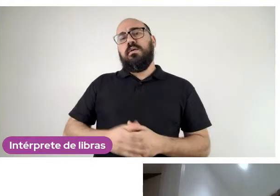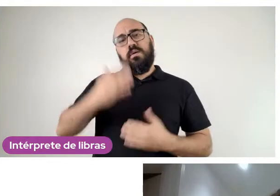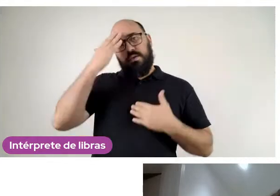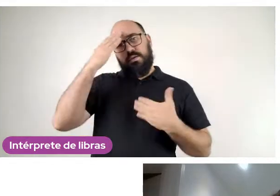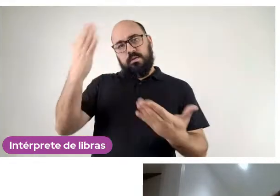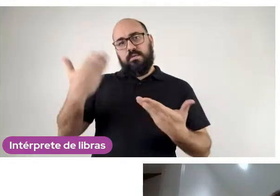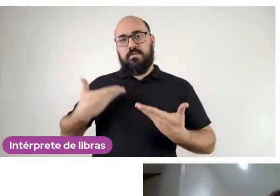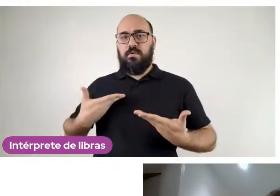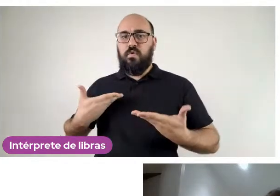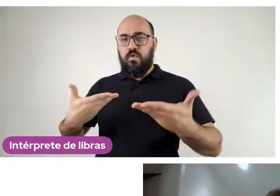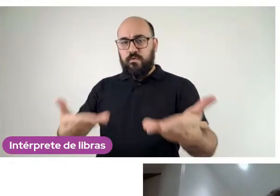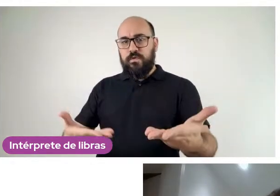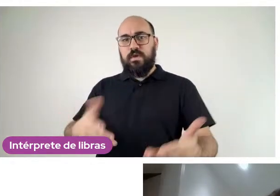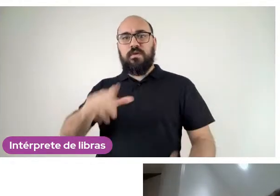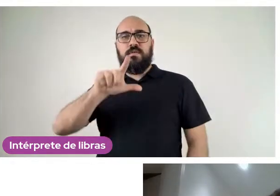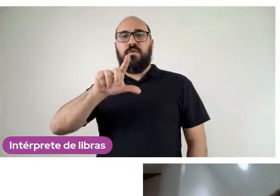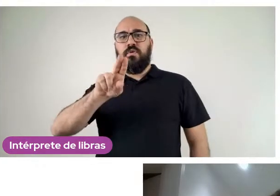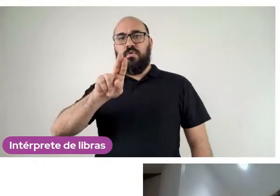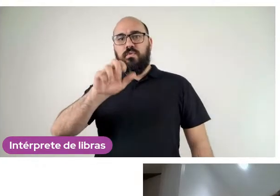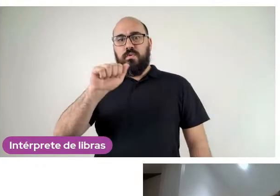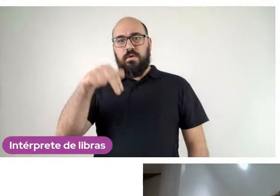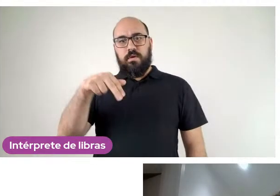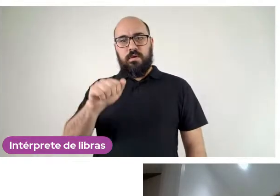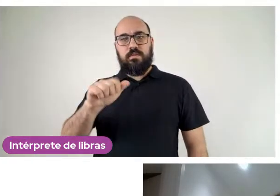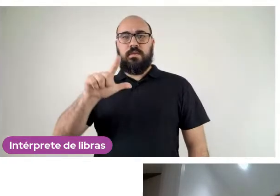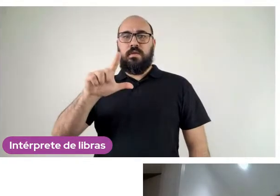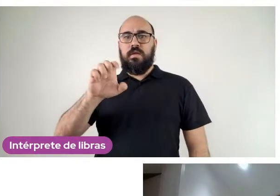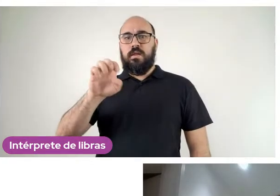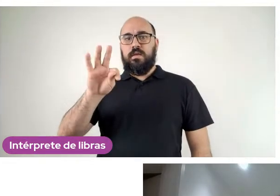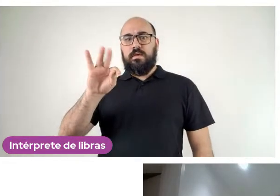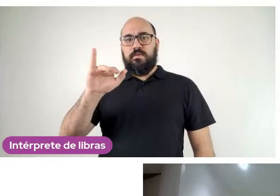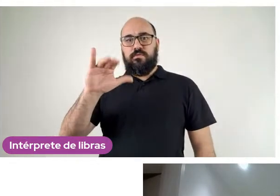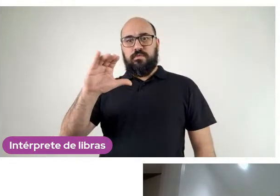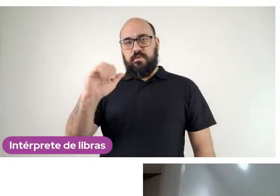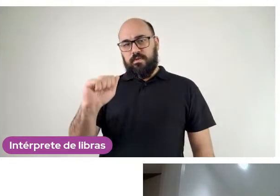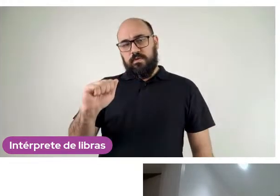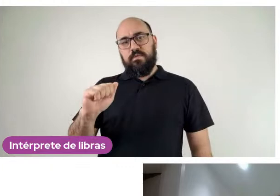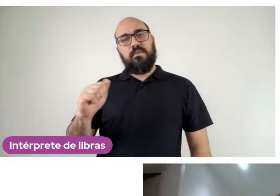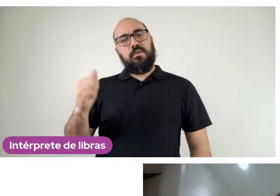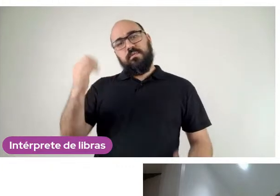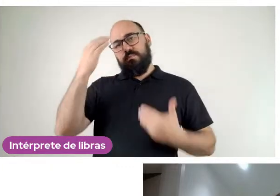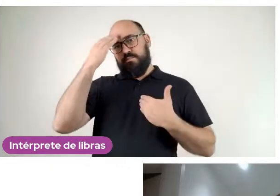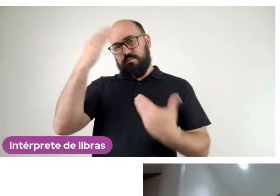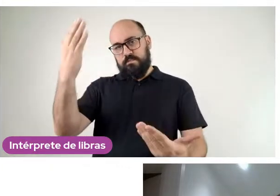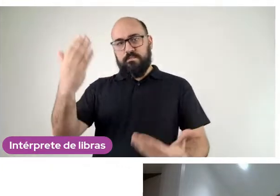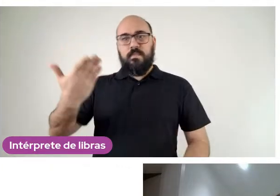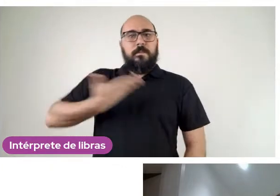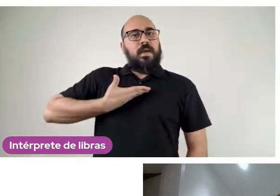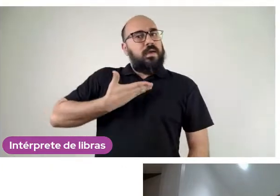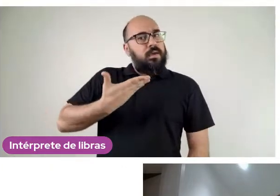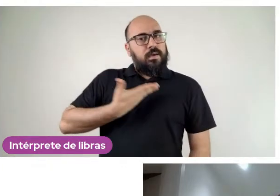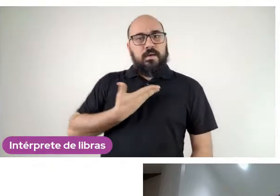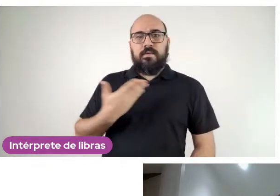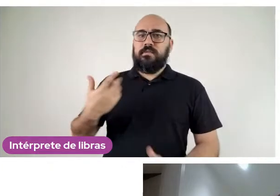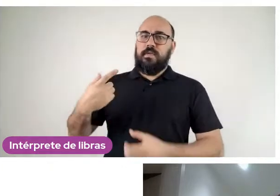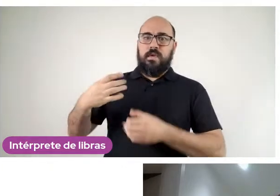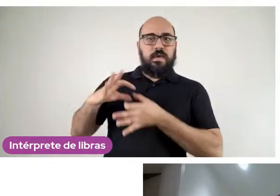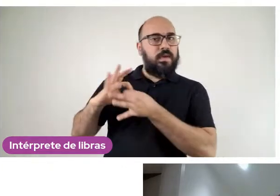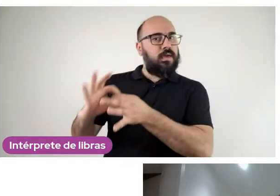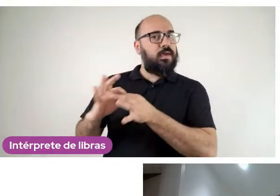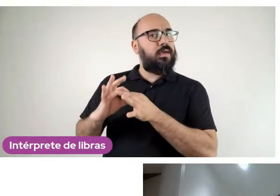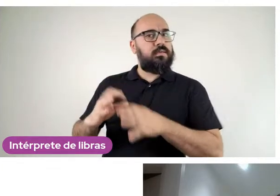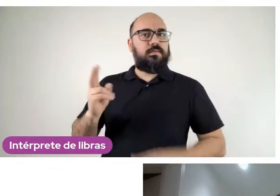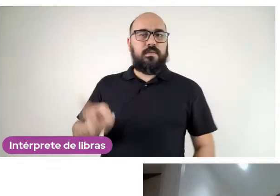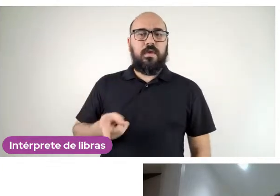convite, Luana, Letícia também, que é super parceira aqui da gente. Agradecer a oportunidade de estar aqui participando desse